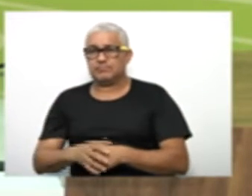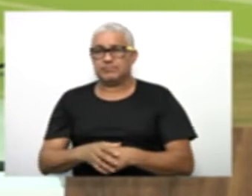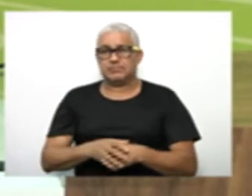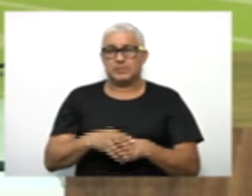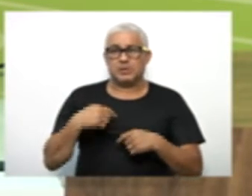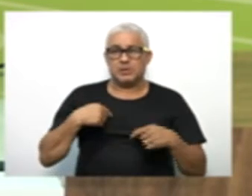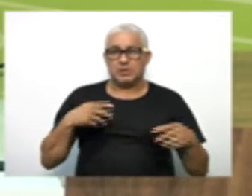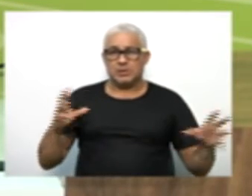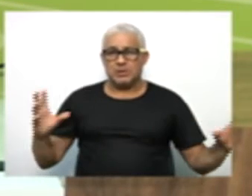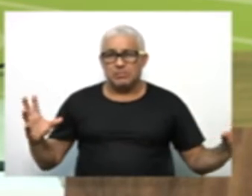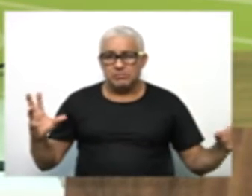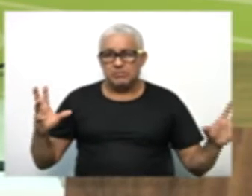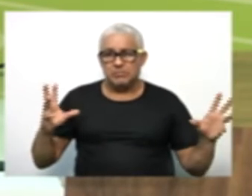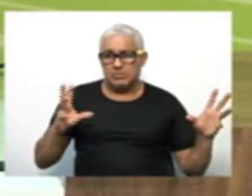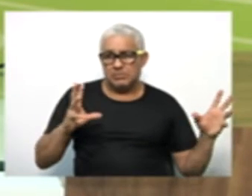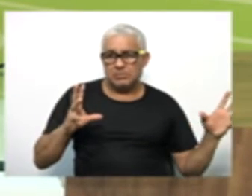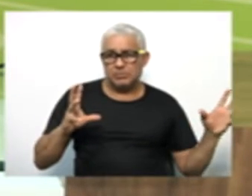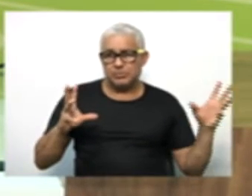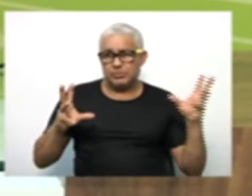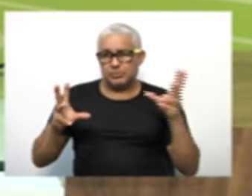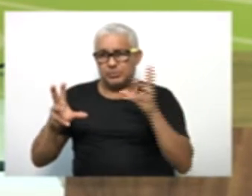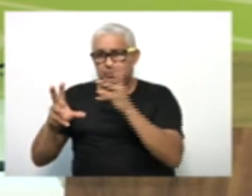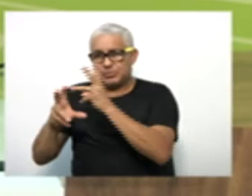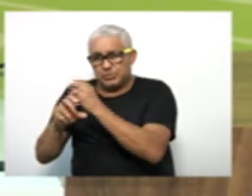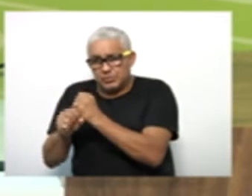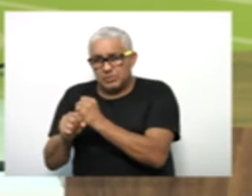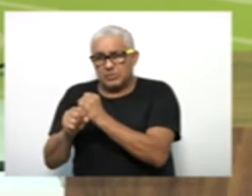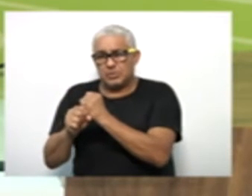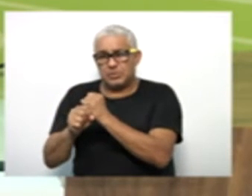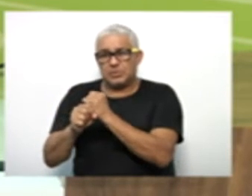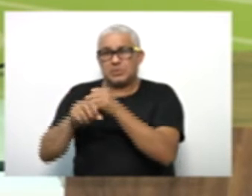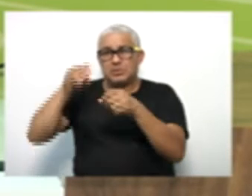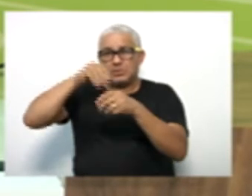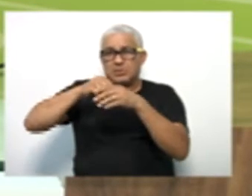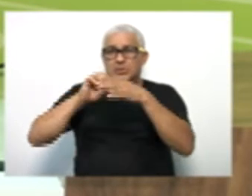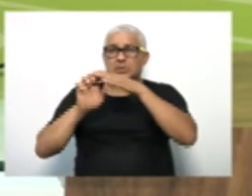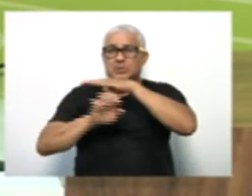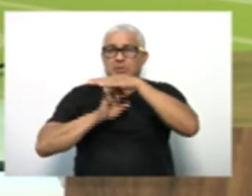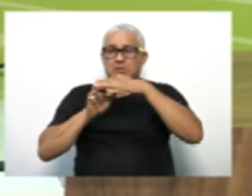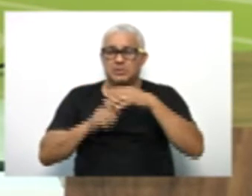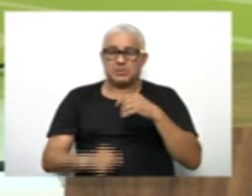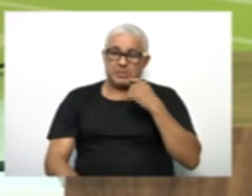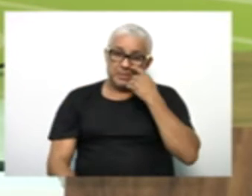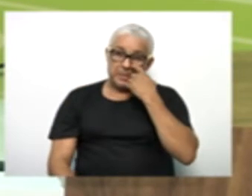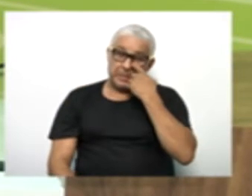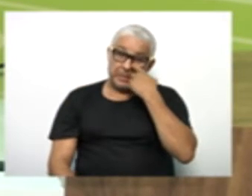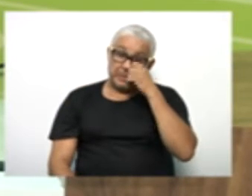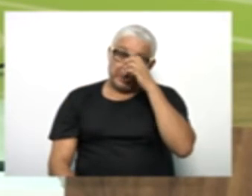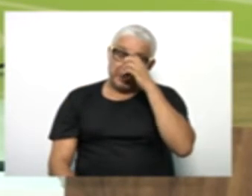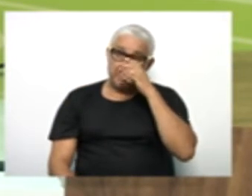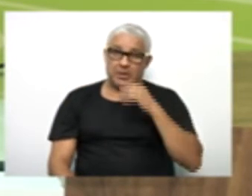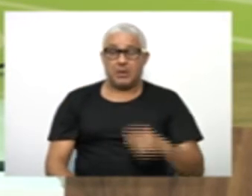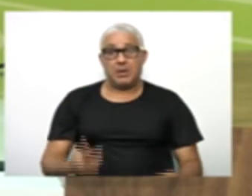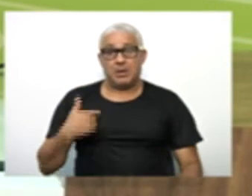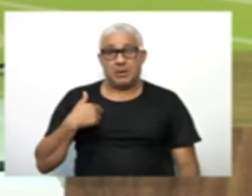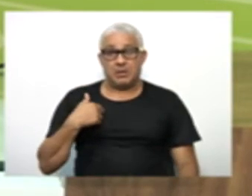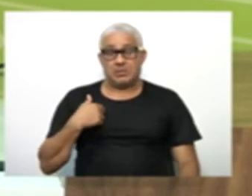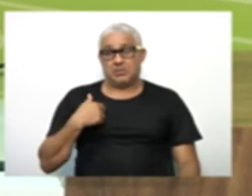vou apurar o resultado da organização, o resultado da empresa. Na apuração, eu